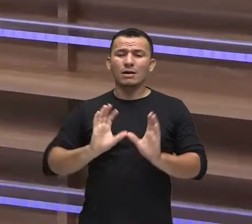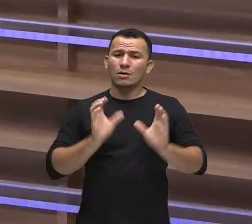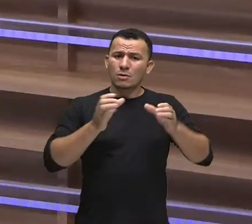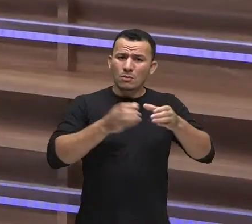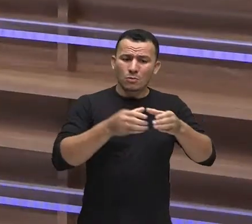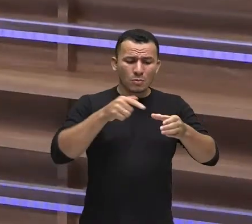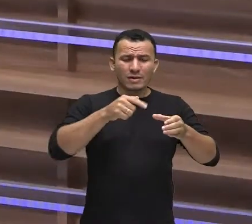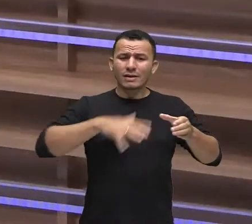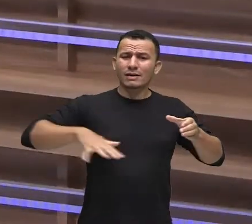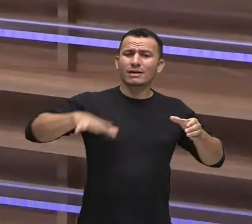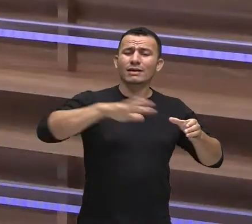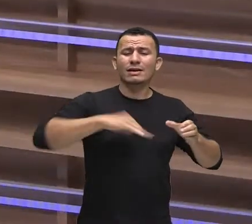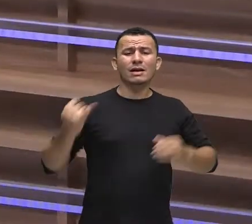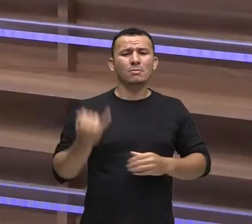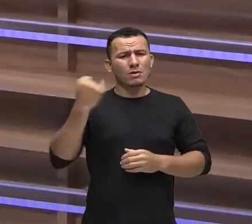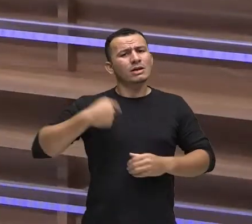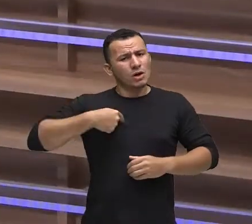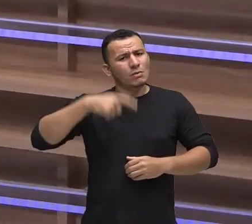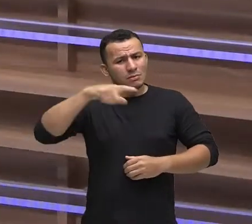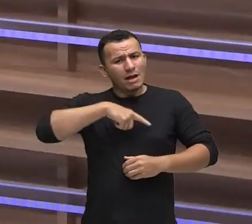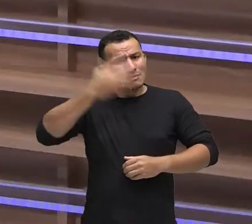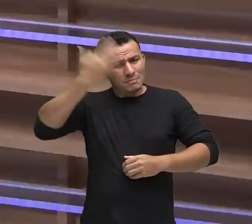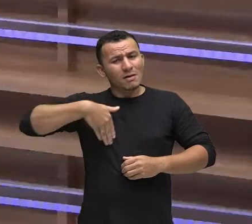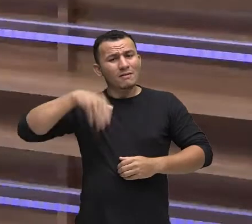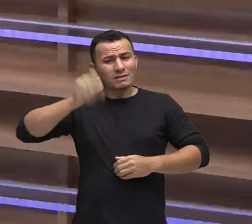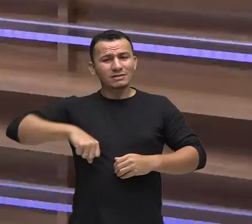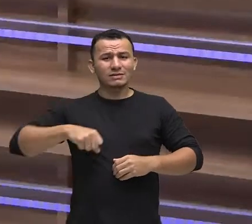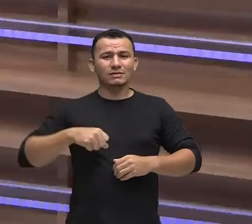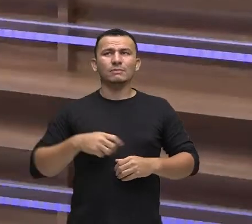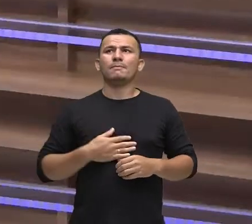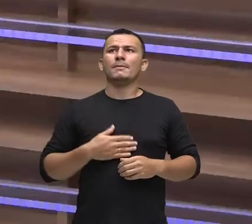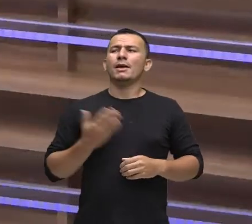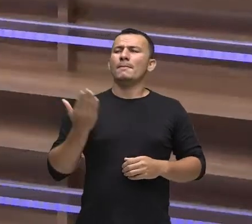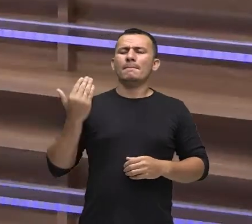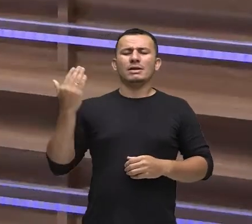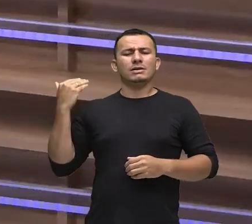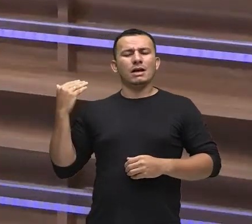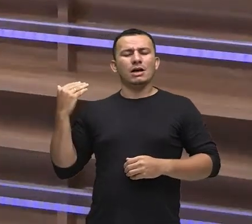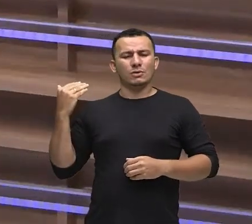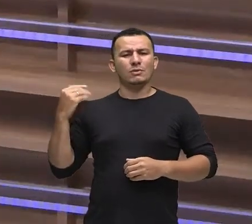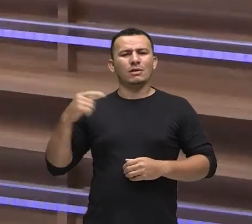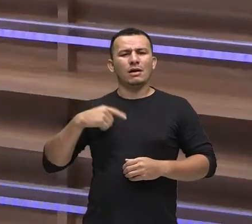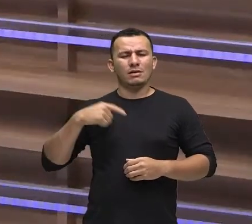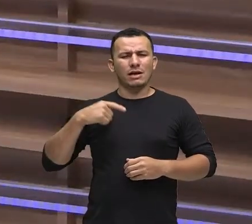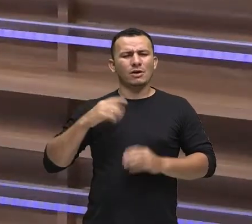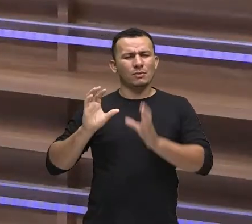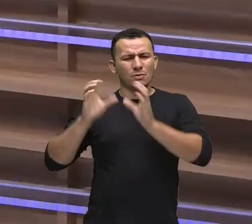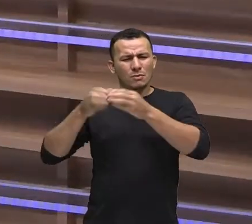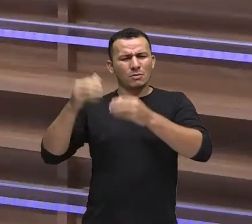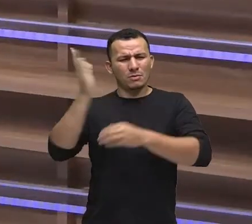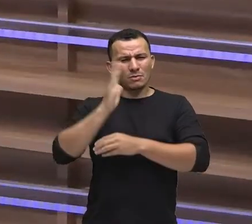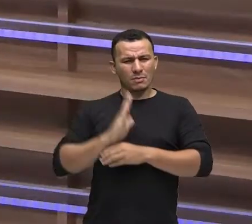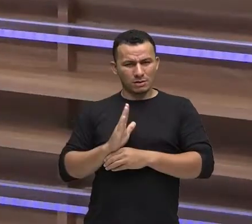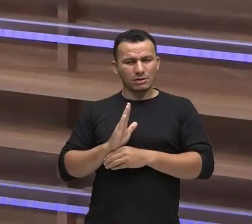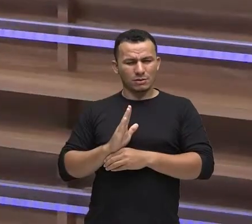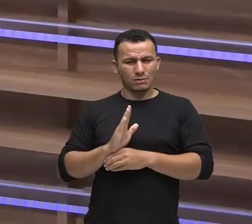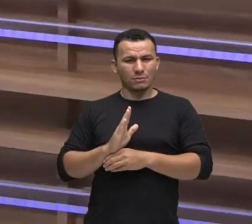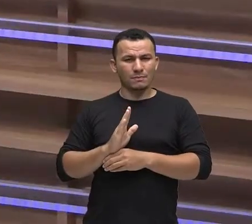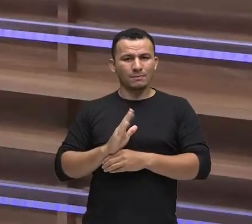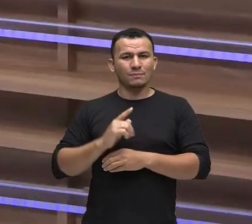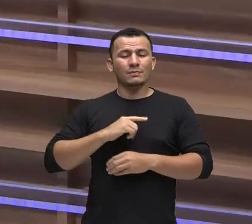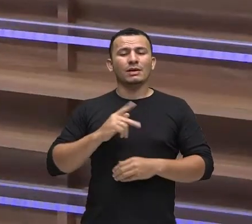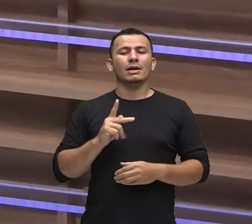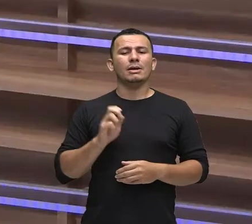eu tenho como comprovar isso. Se a gente olhar a última seleção que trouxe um título para o Brasil, né, foi a seleção